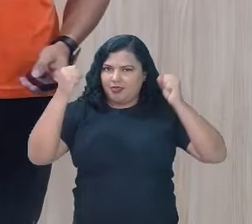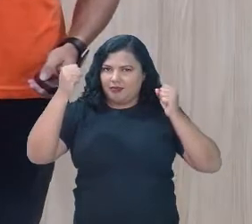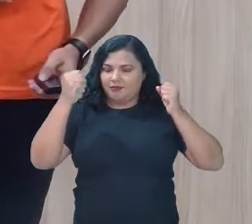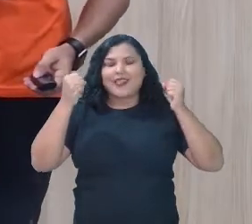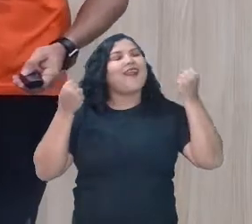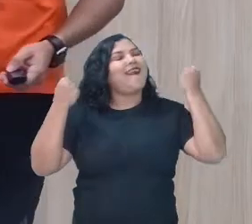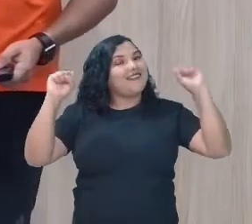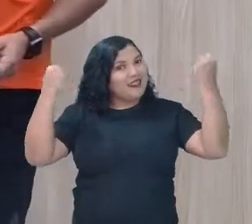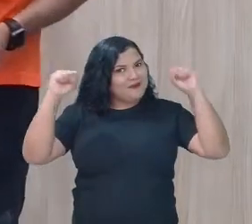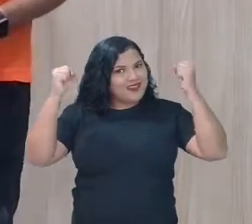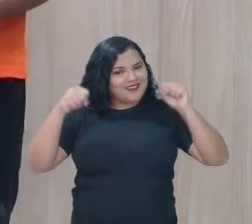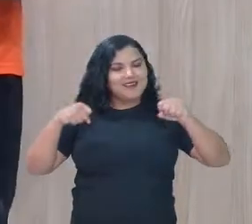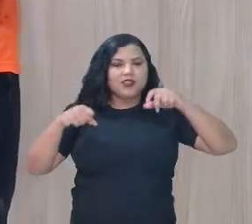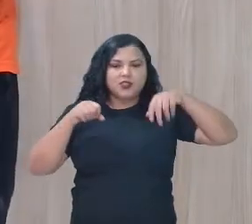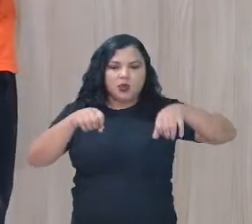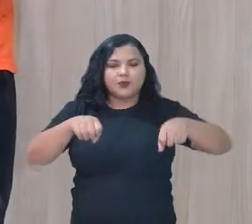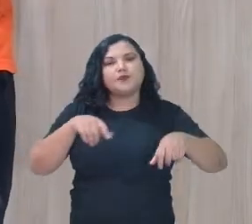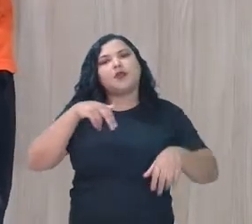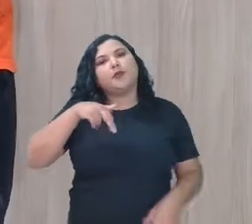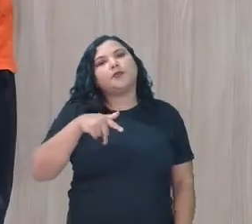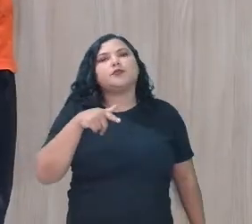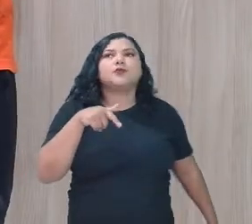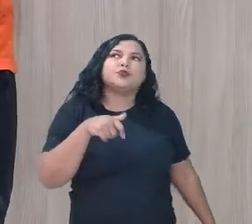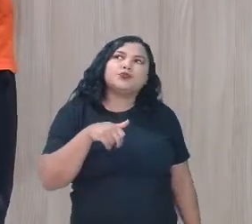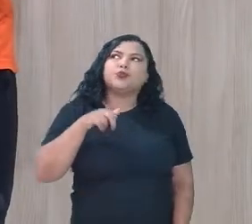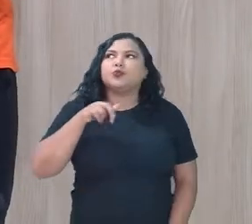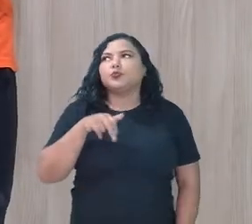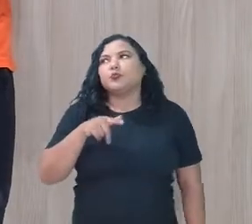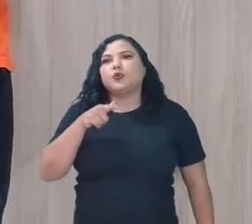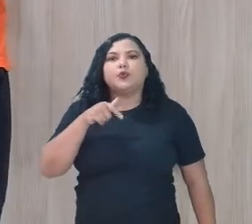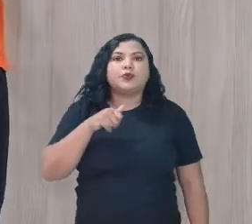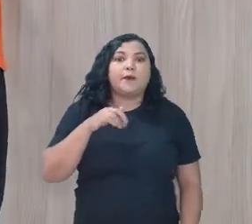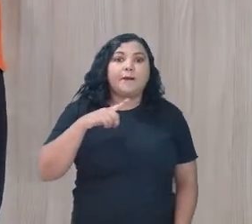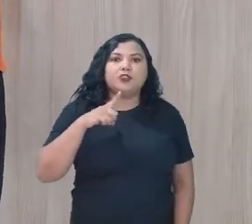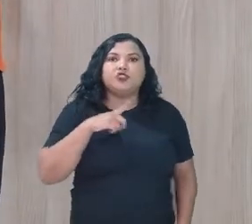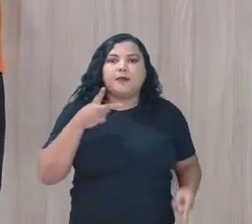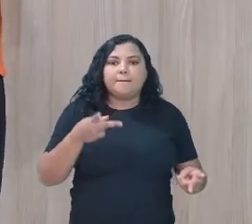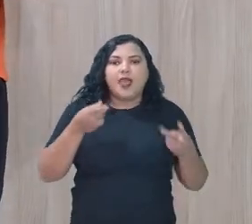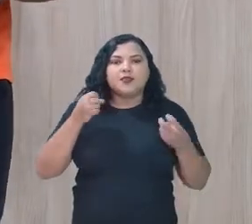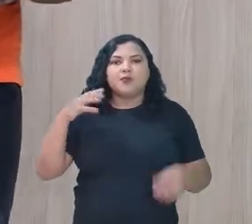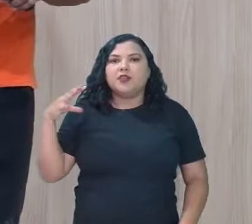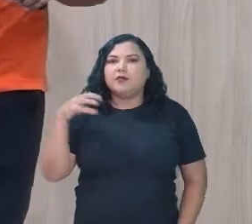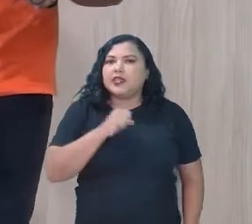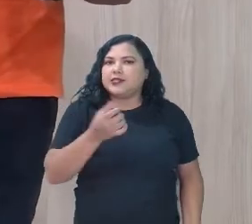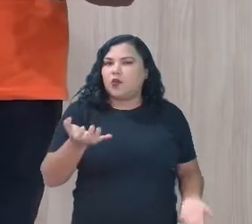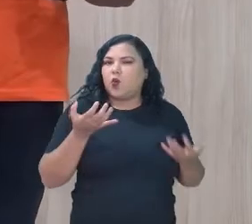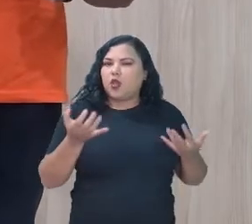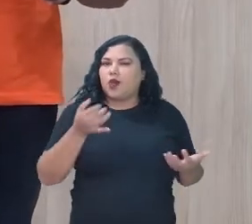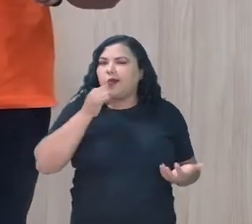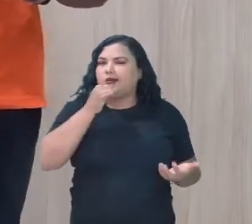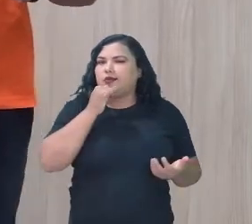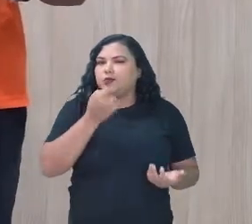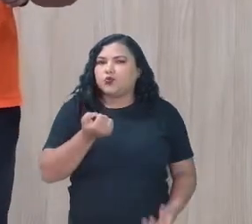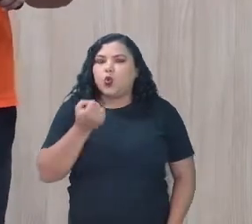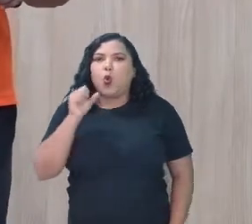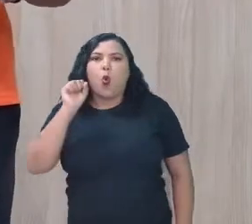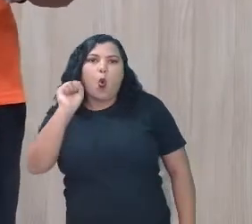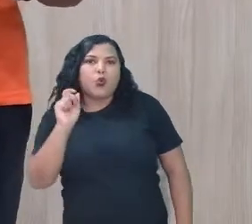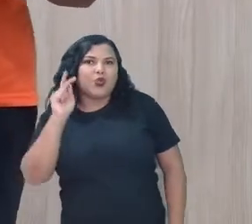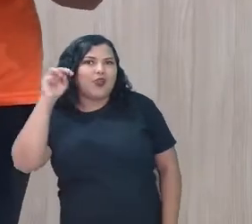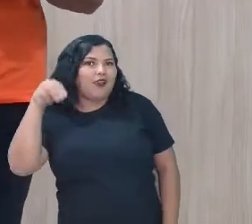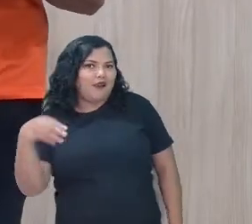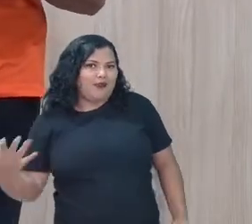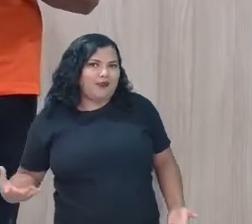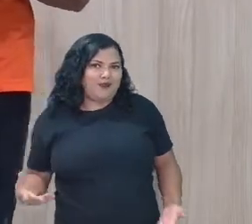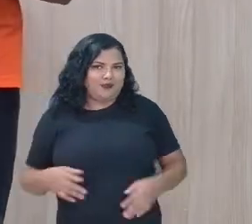melhor essa ideia aí de velocidade, porque a gente coloca lá, né, no botão da esteira, a gente coloca, eu quero correr a uma velocidade de 8